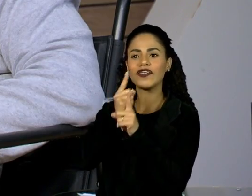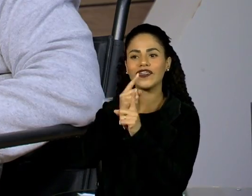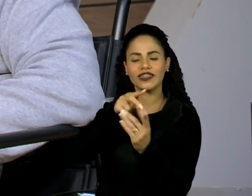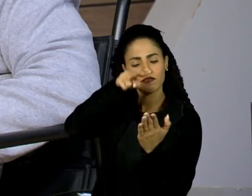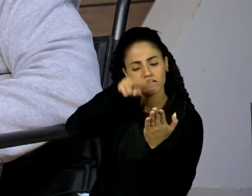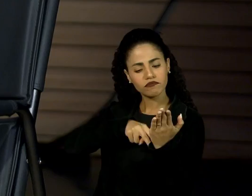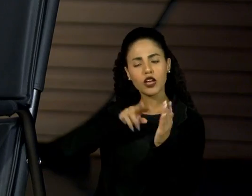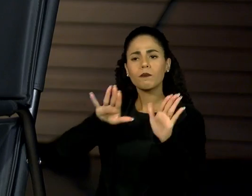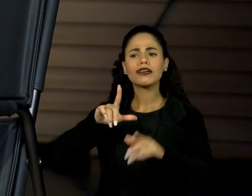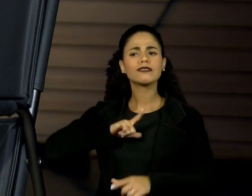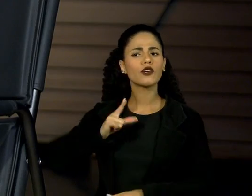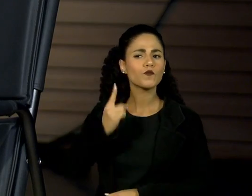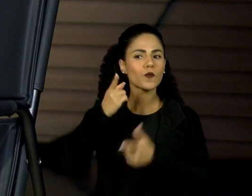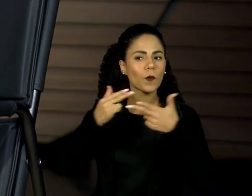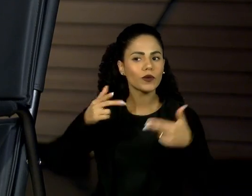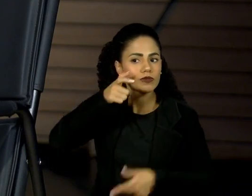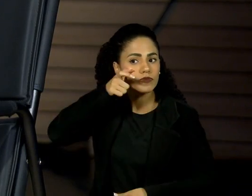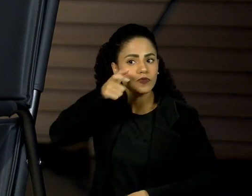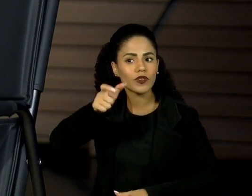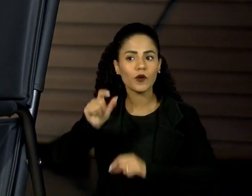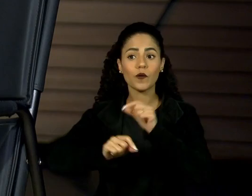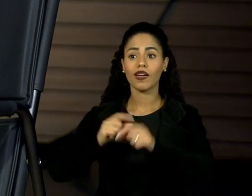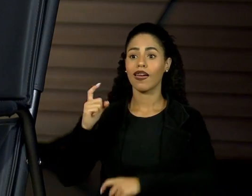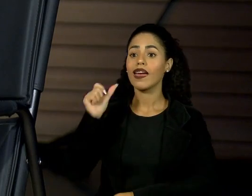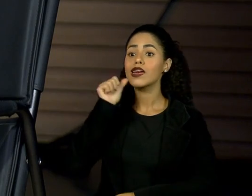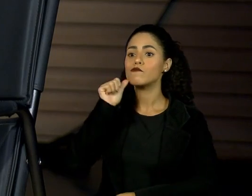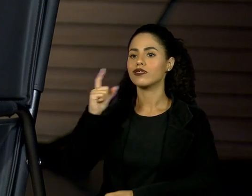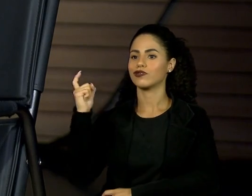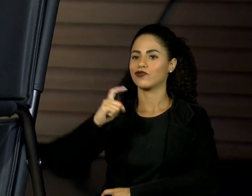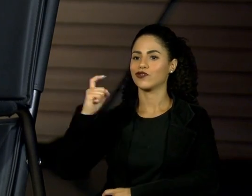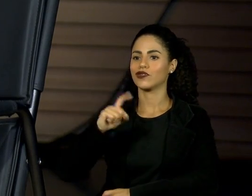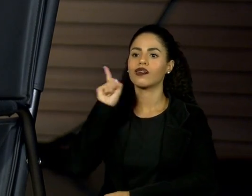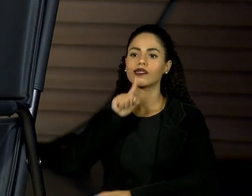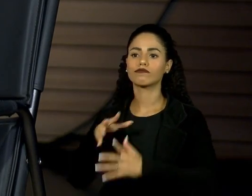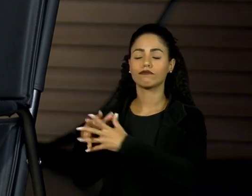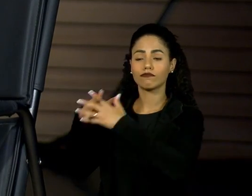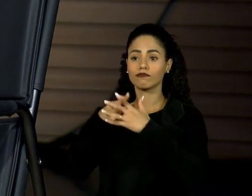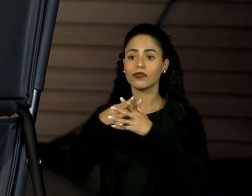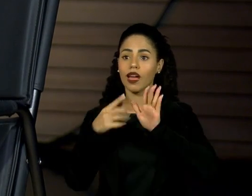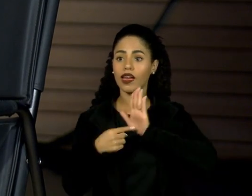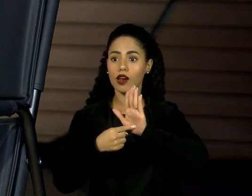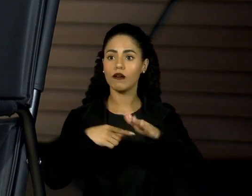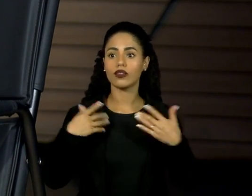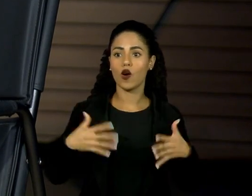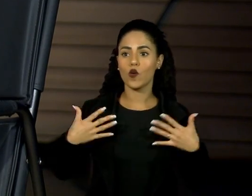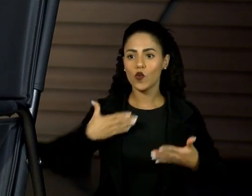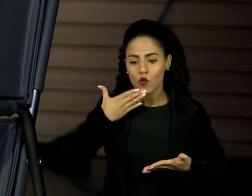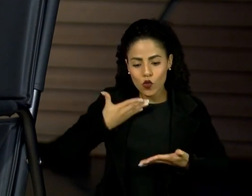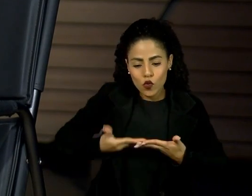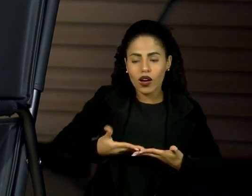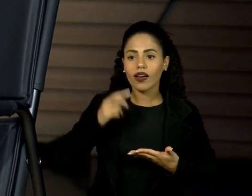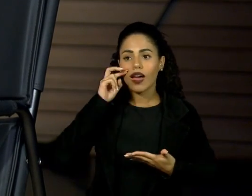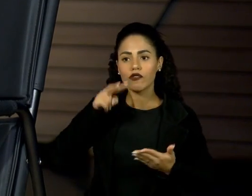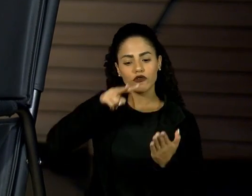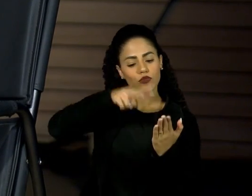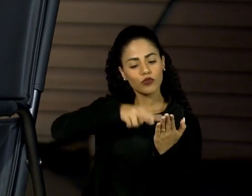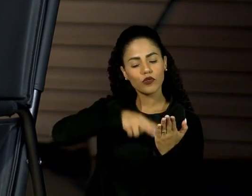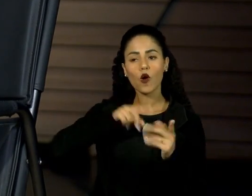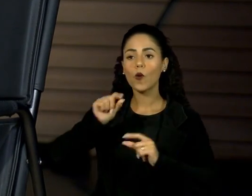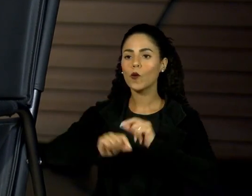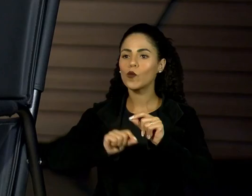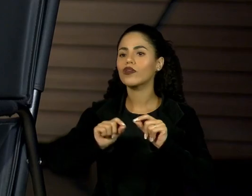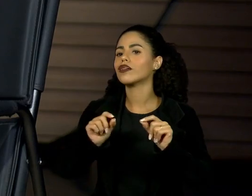Mas tem uma coisa que eu acho muito interessante, e a TikToker, ela aponta, eu acho que grande parte da empolgação da TikToker se